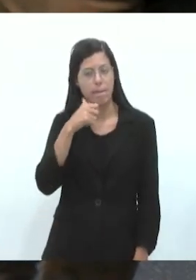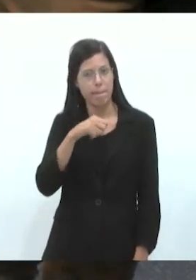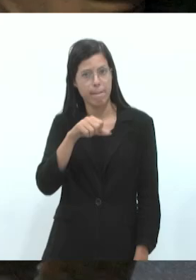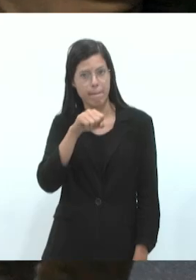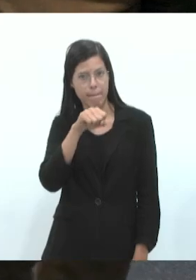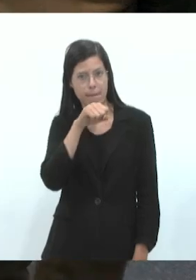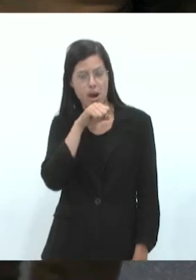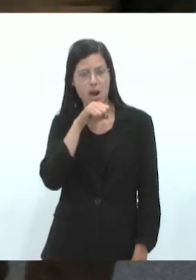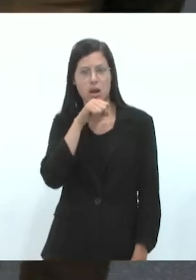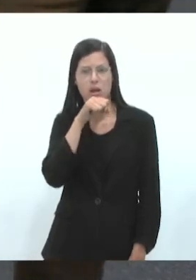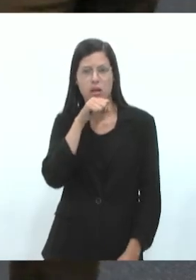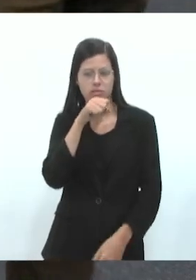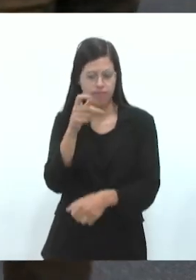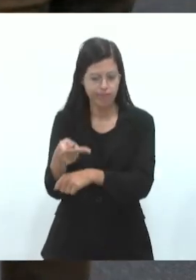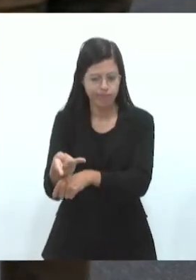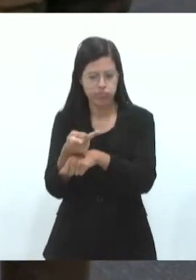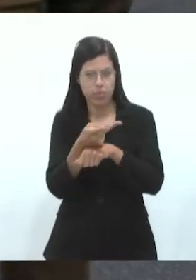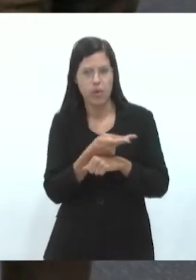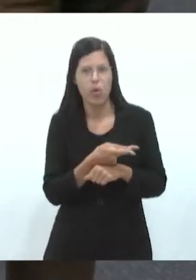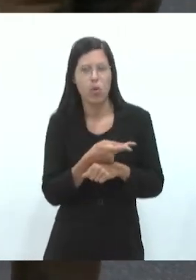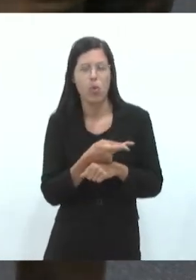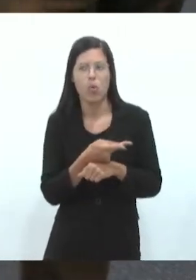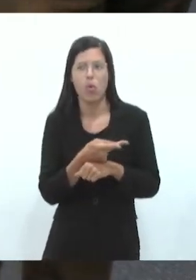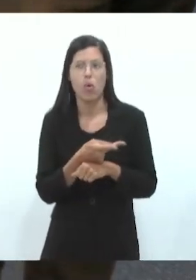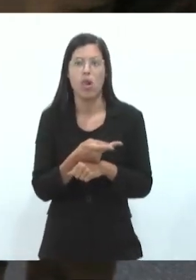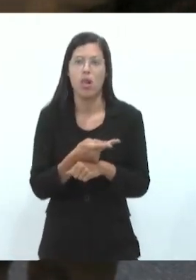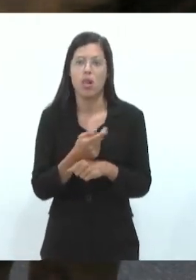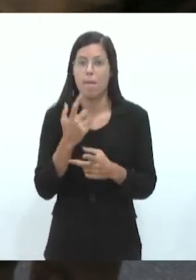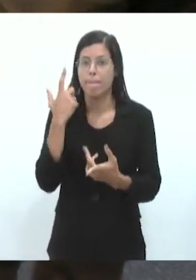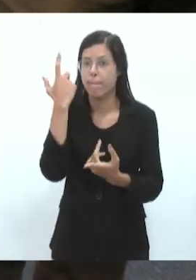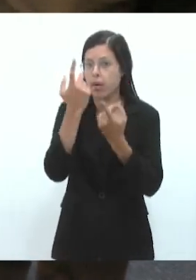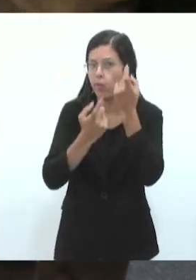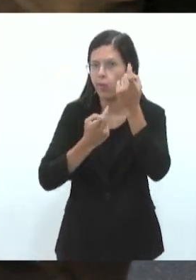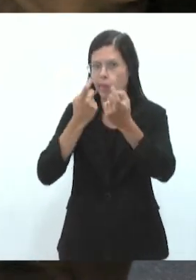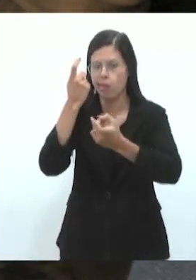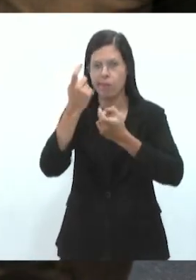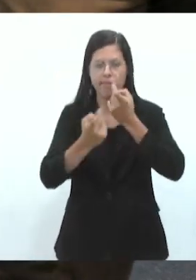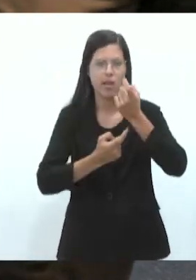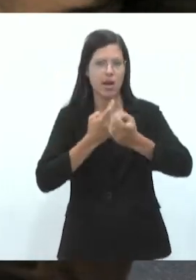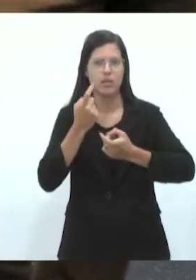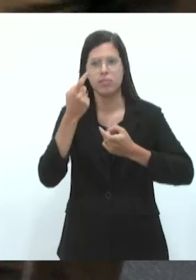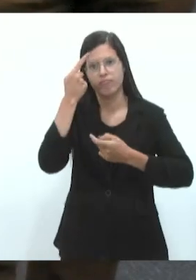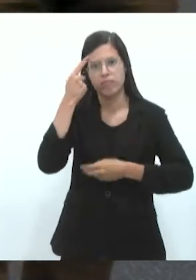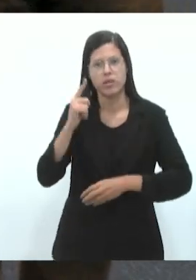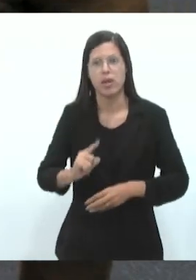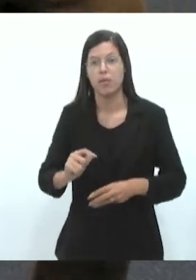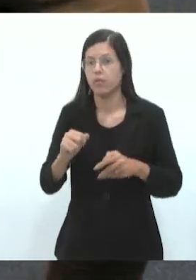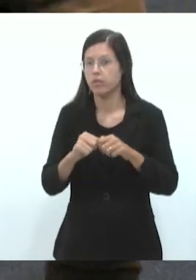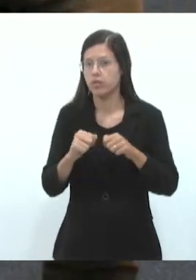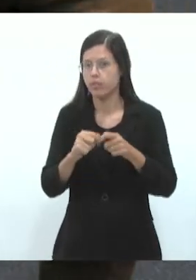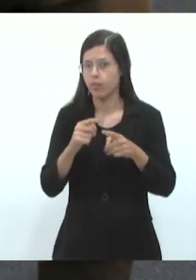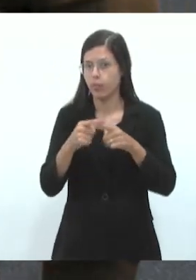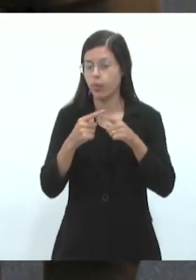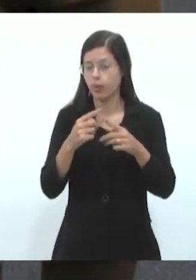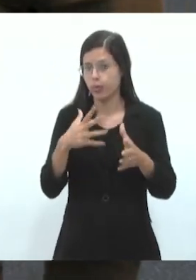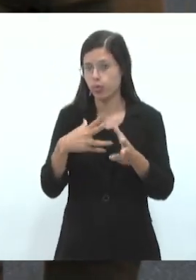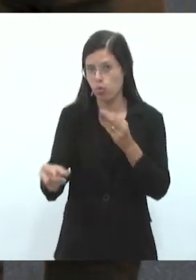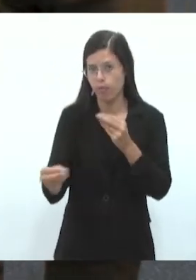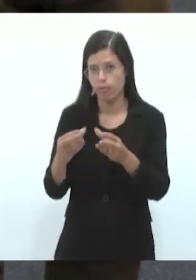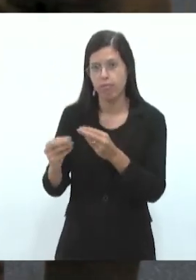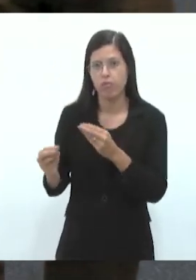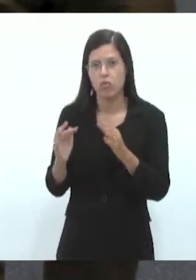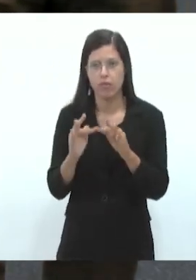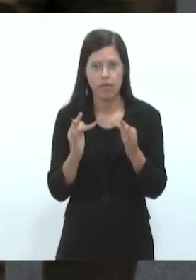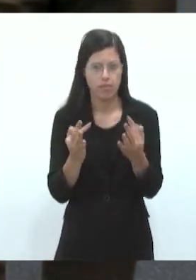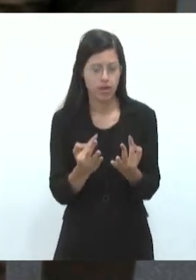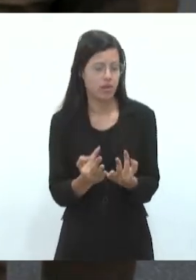Eunice, né, um dia foi, mãe, esposas, desesperadas e desamparadas com o sumiço dos seus entes queridos.